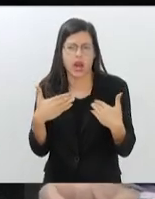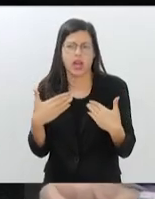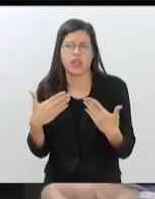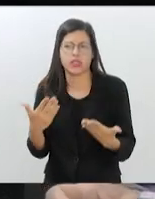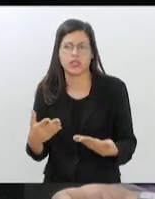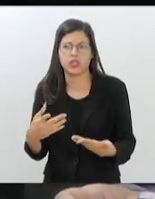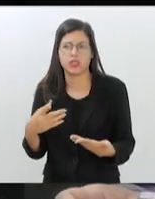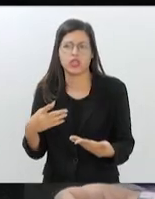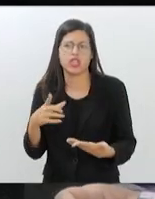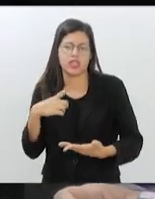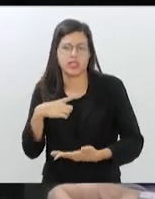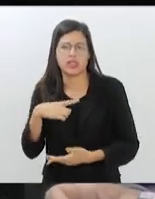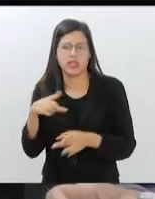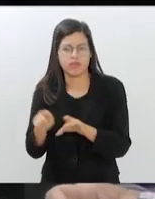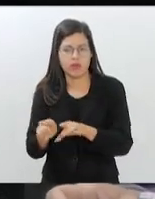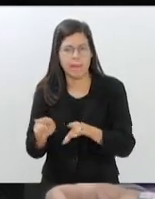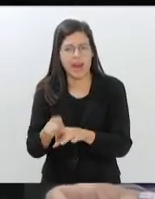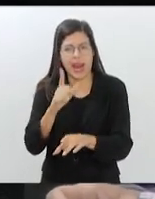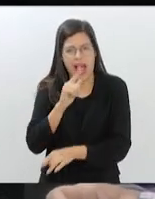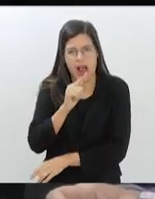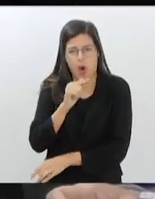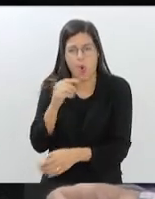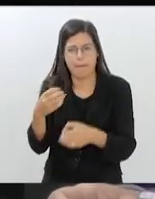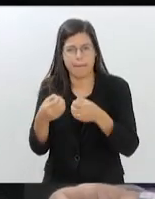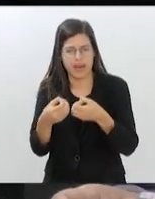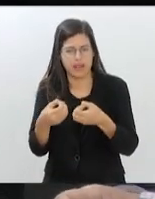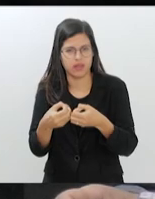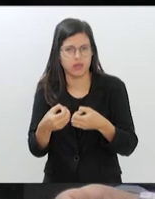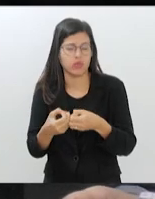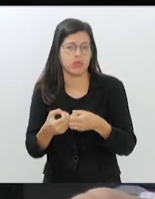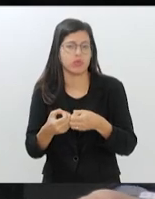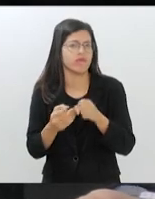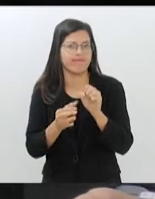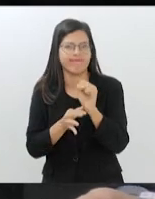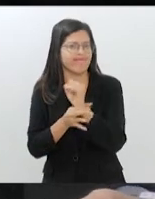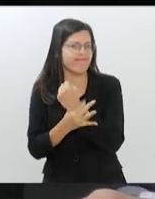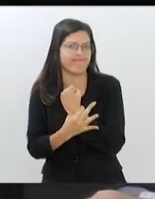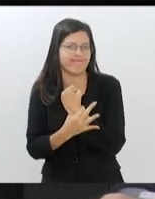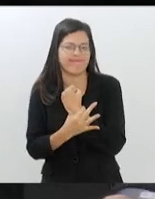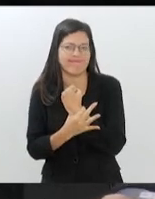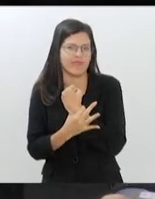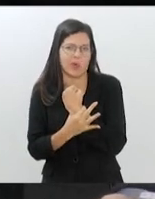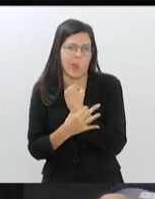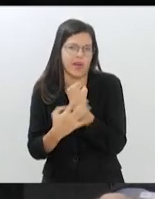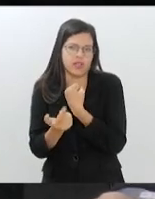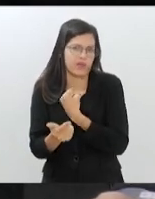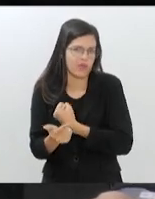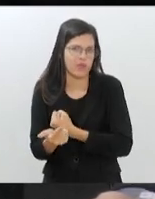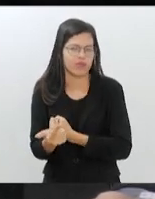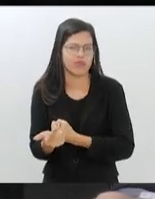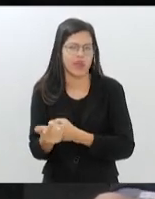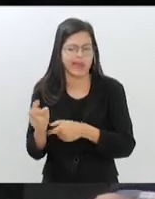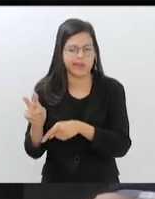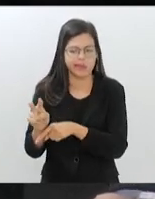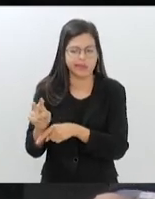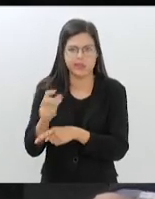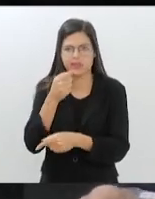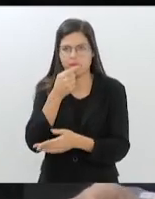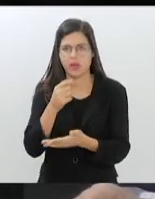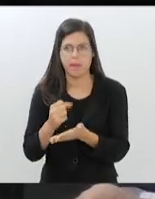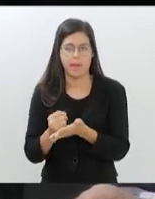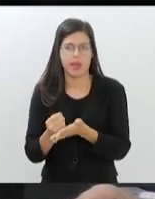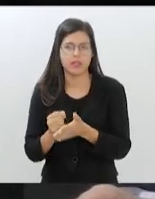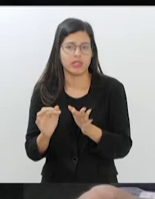tem umidade ou calor e isso acaba não garantindo a segurança no armazenamento da medicação é algo